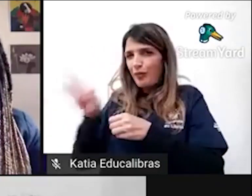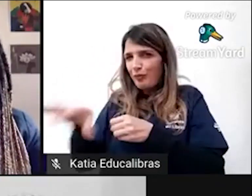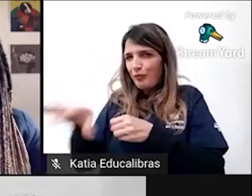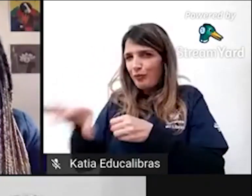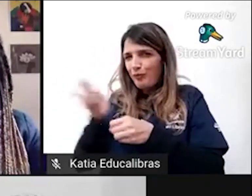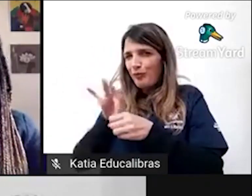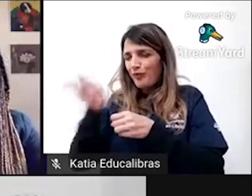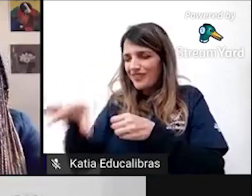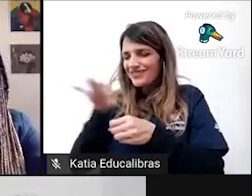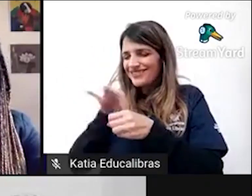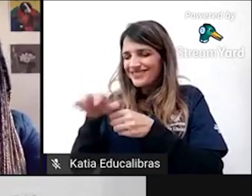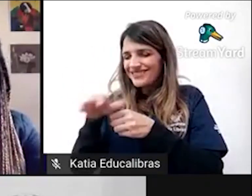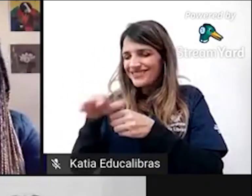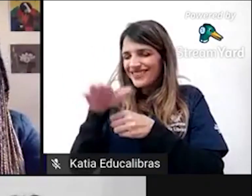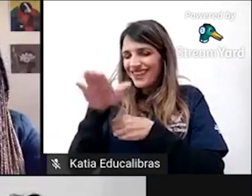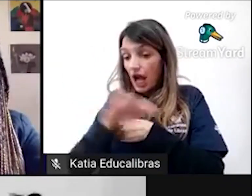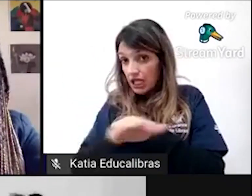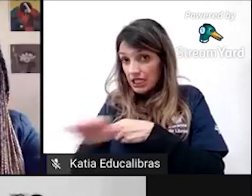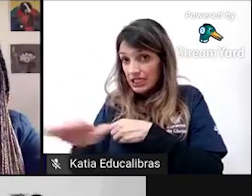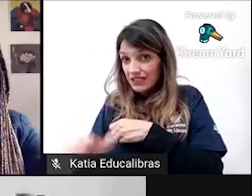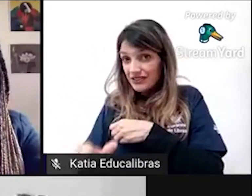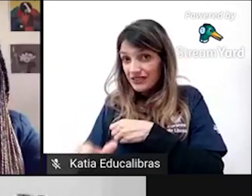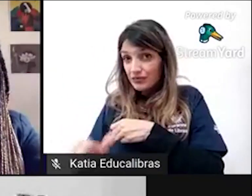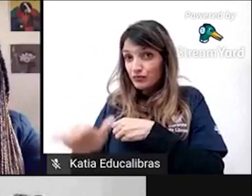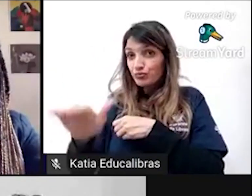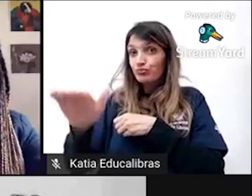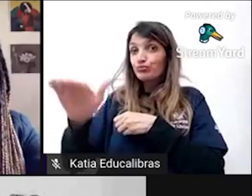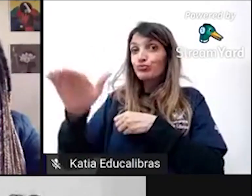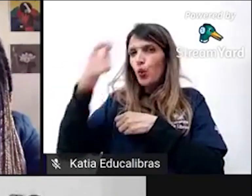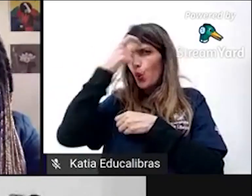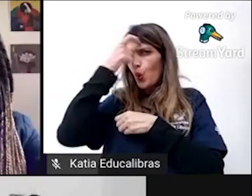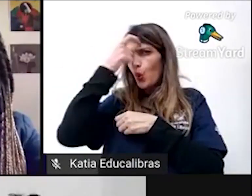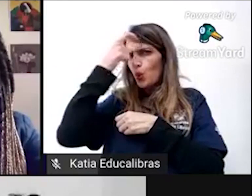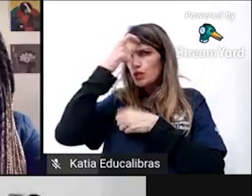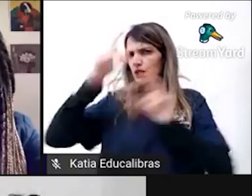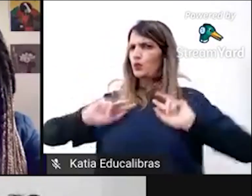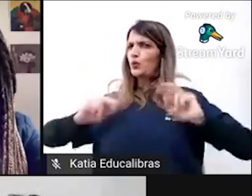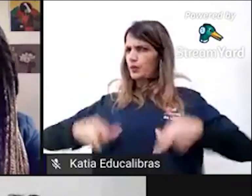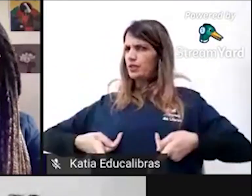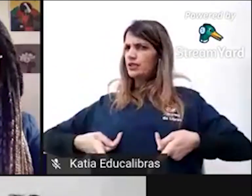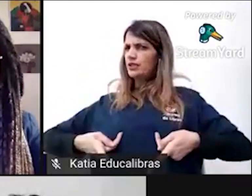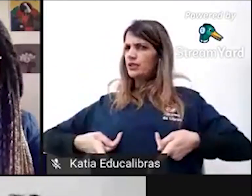adultos com mais consciência de humanidade, que é isso que a gente precisa.